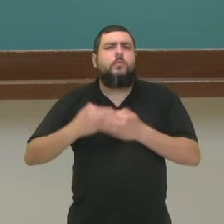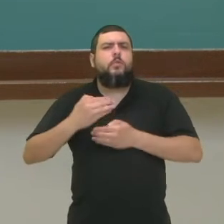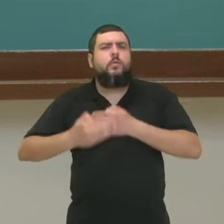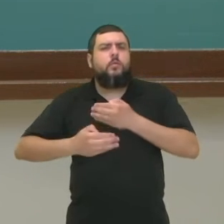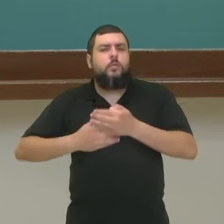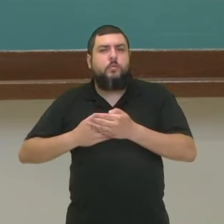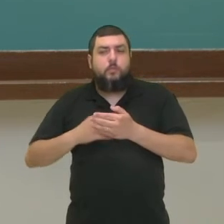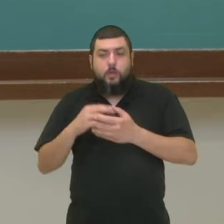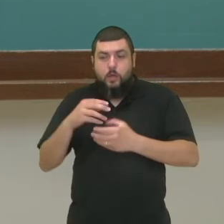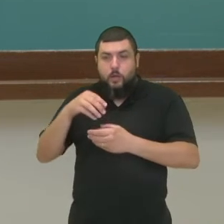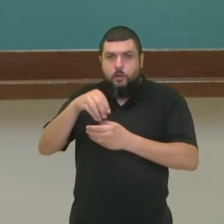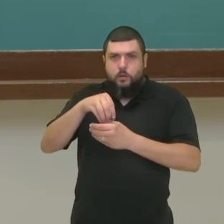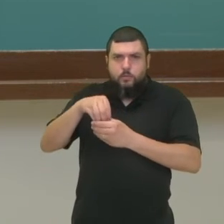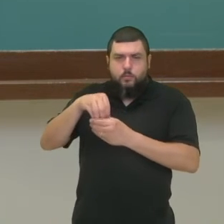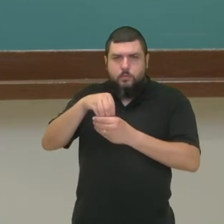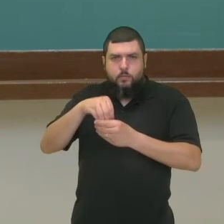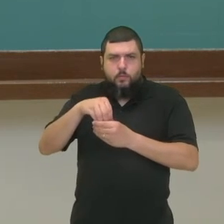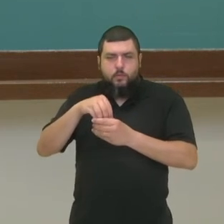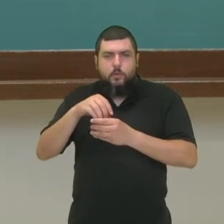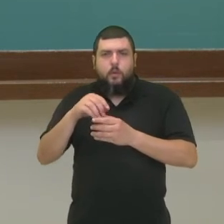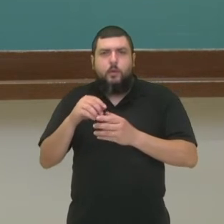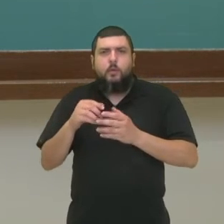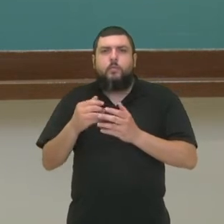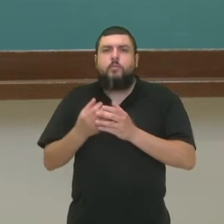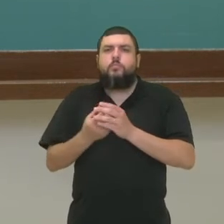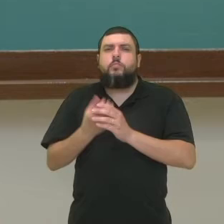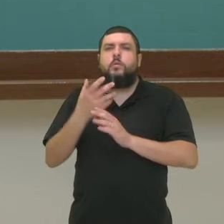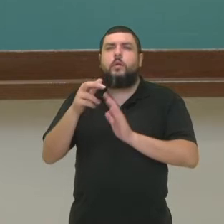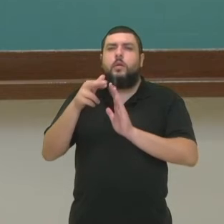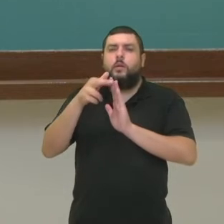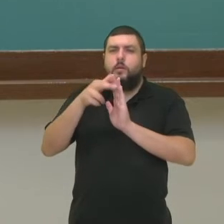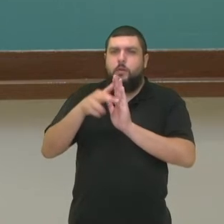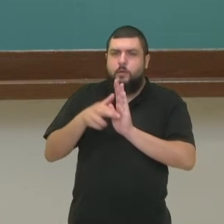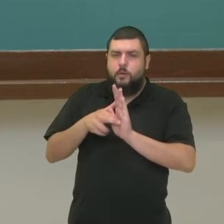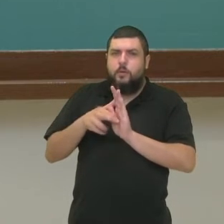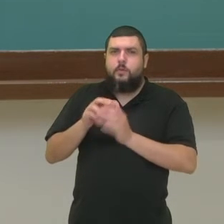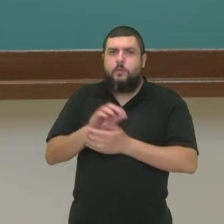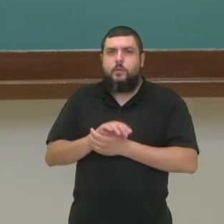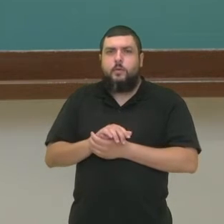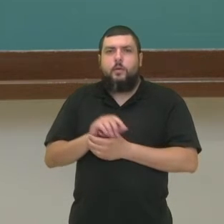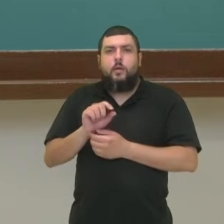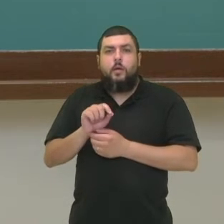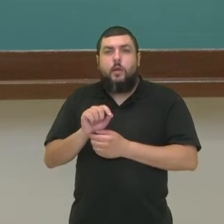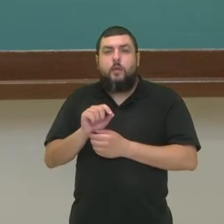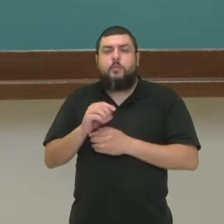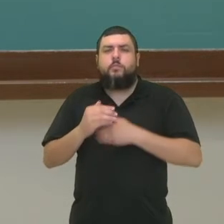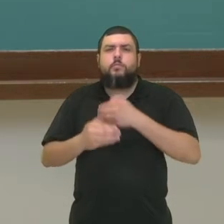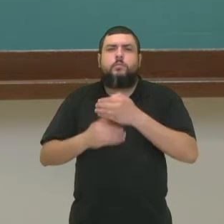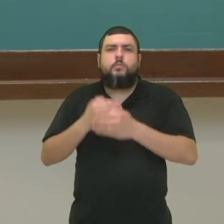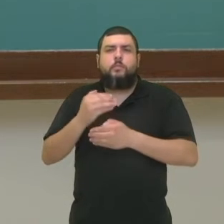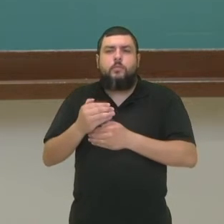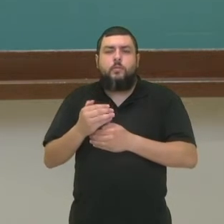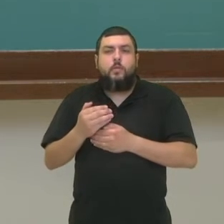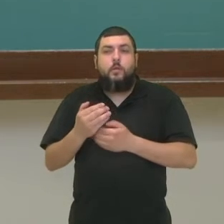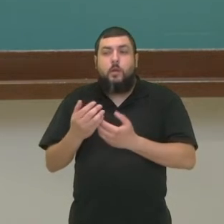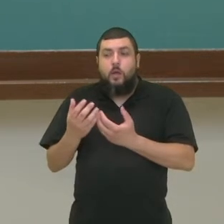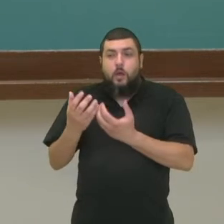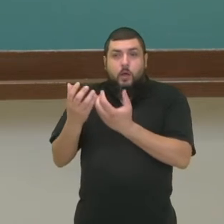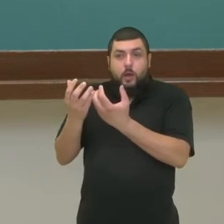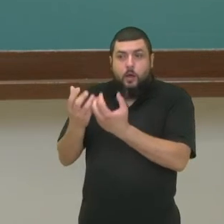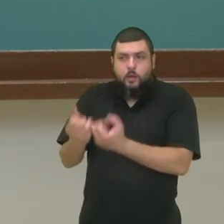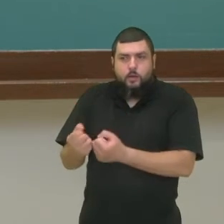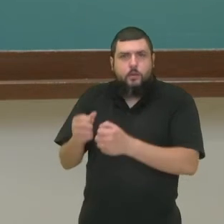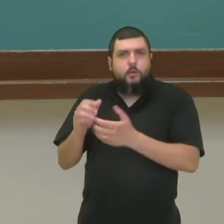questões relacionadas ao budismo, surgiu esse Kung Fu Shaolin, que aceitava várias formas de comportamento do